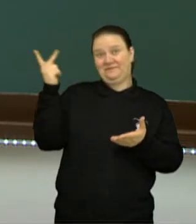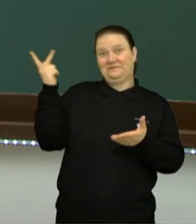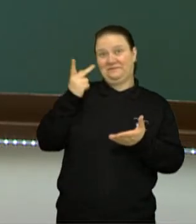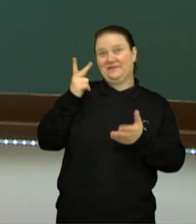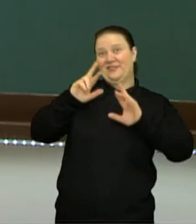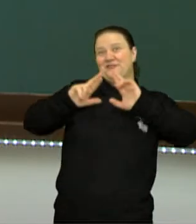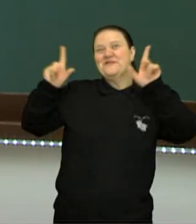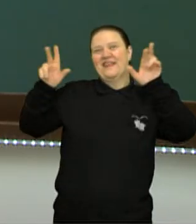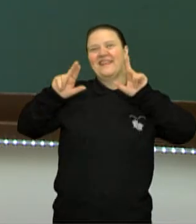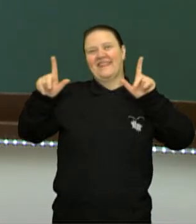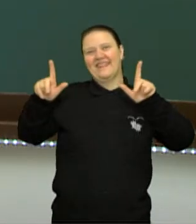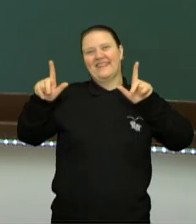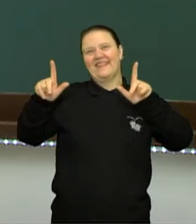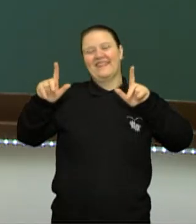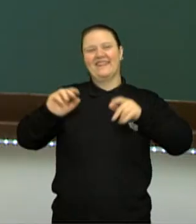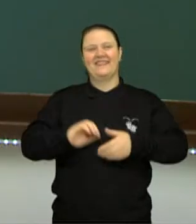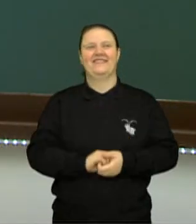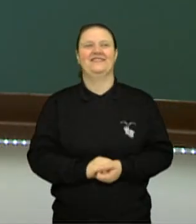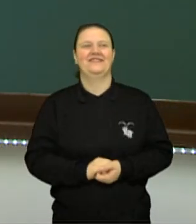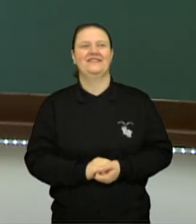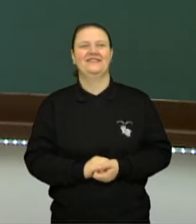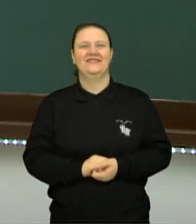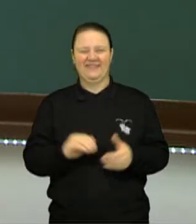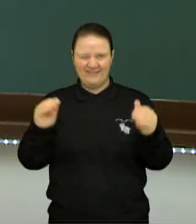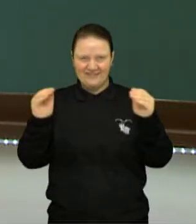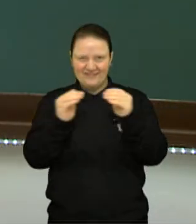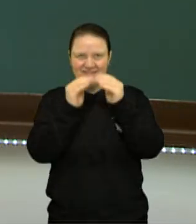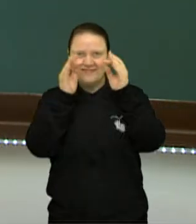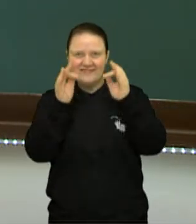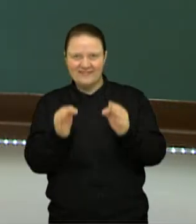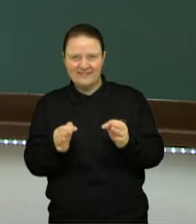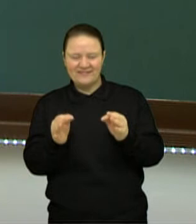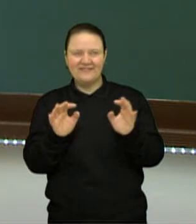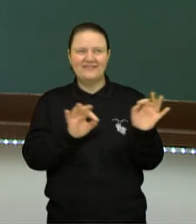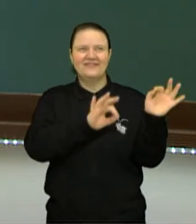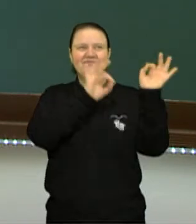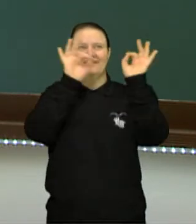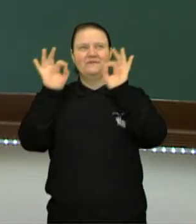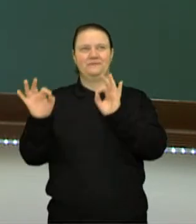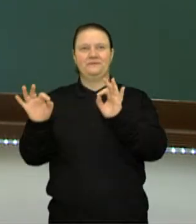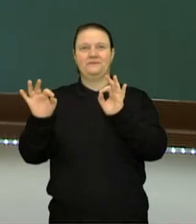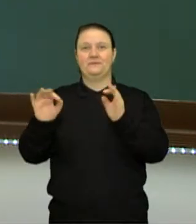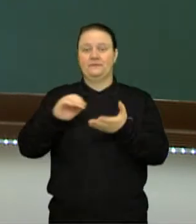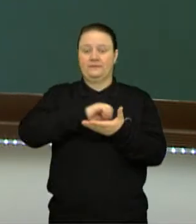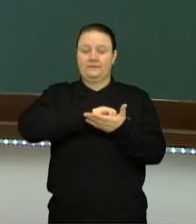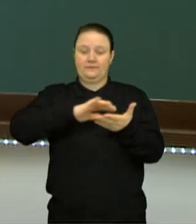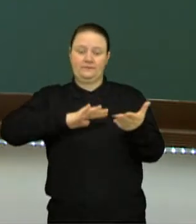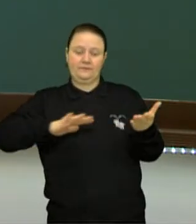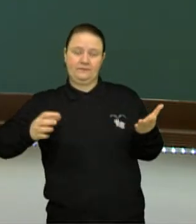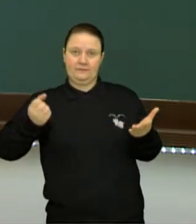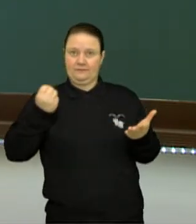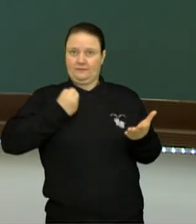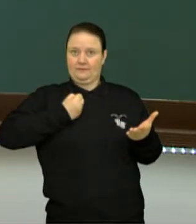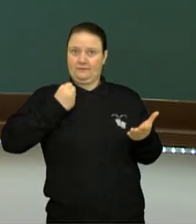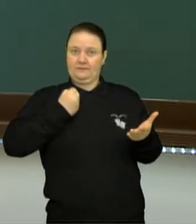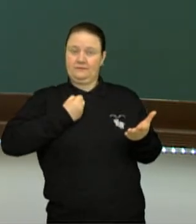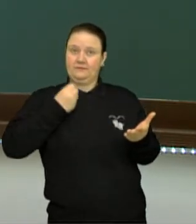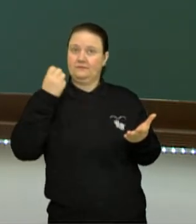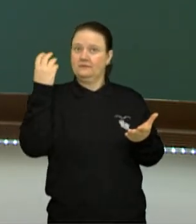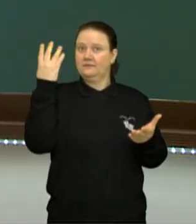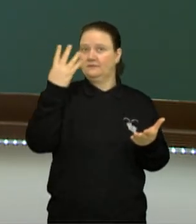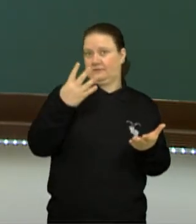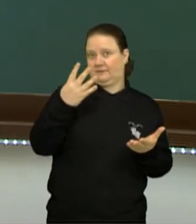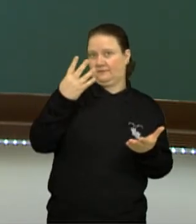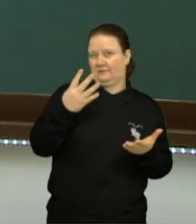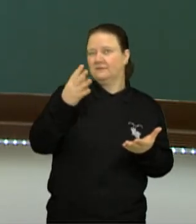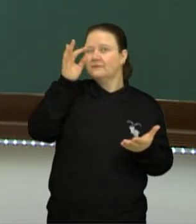a gente lembra do pastel, de acordo? Vamos a seguir. Agora, vamos ver se